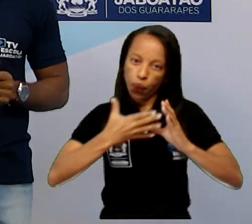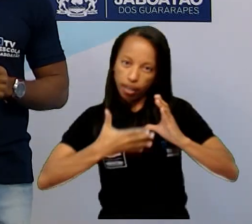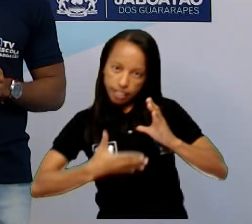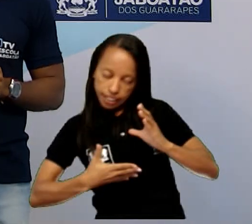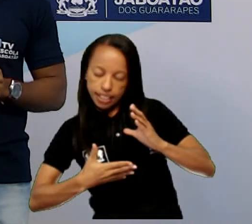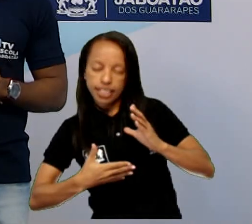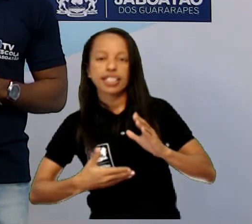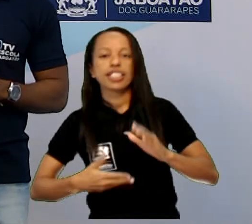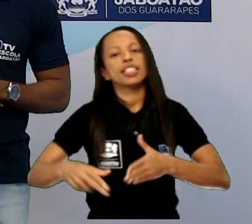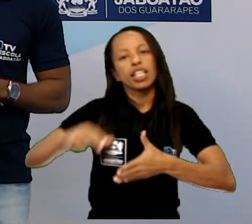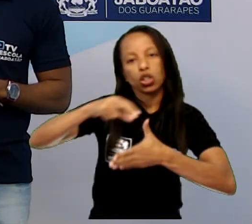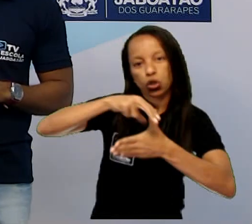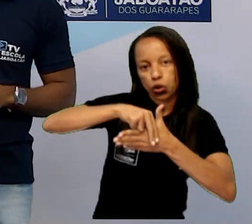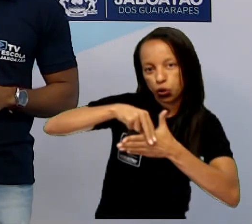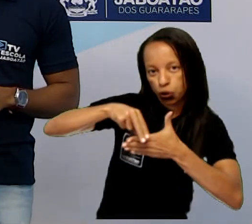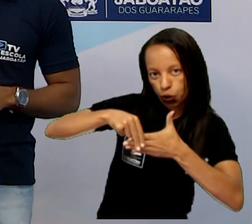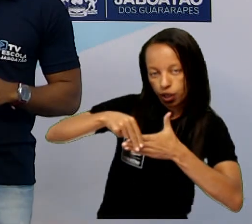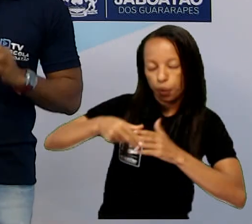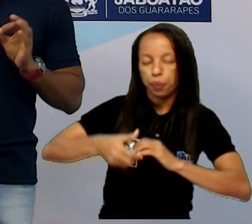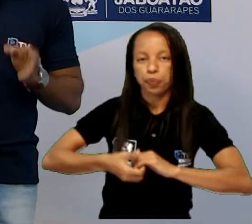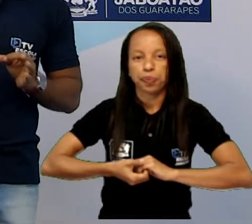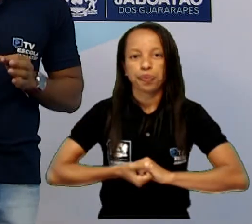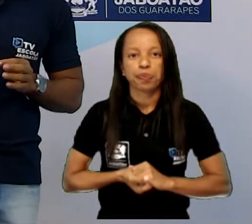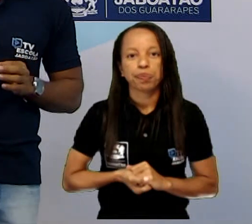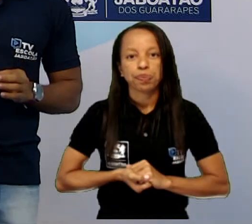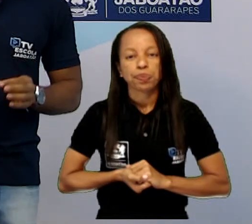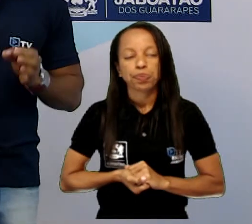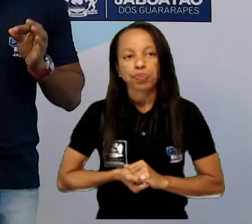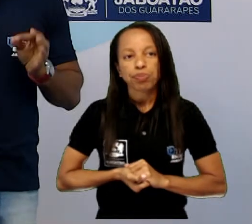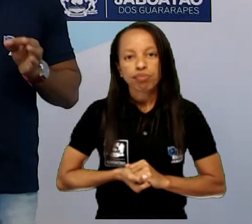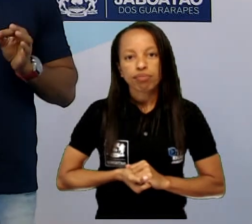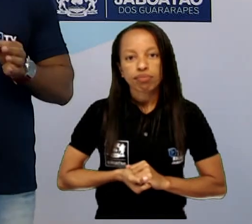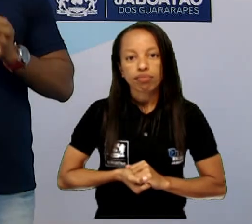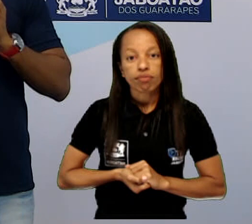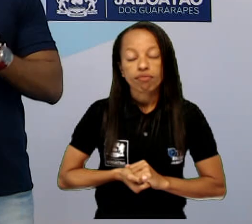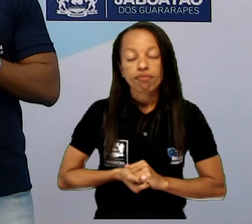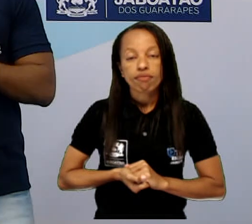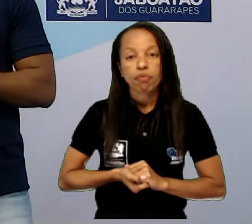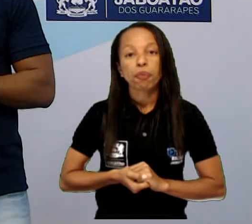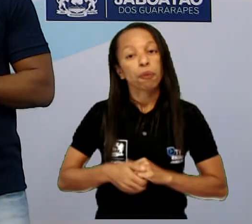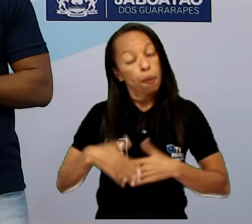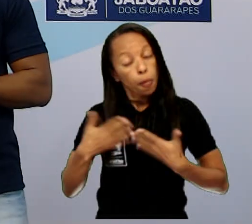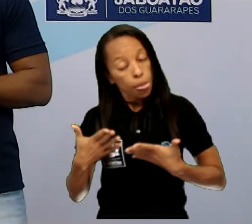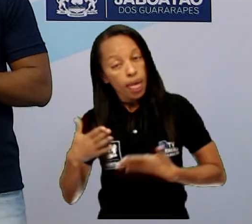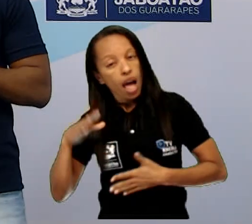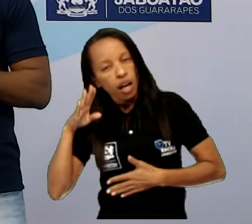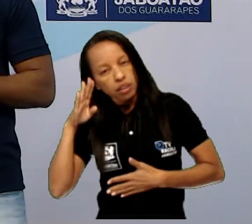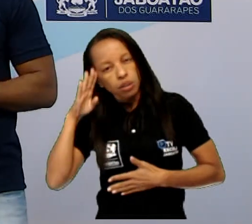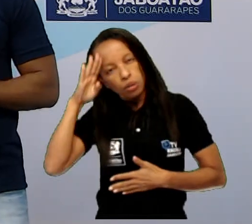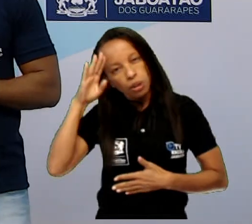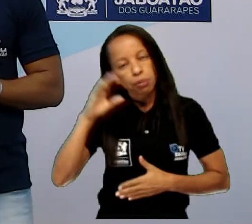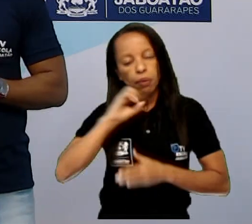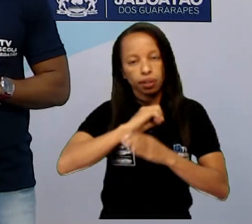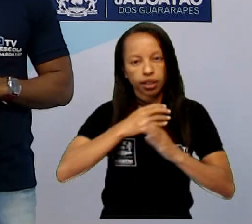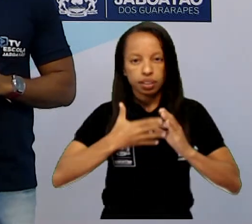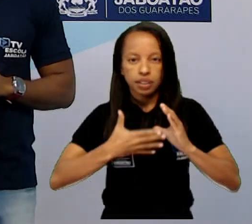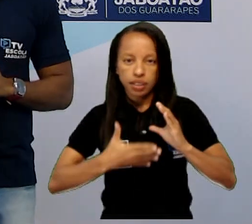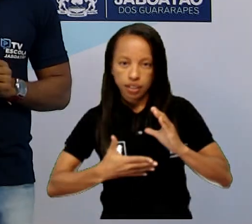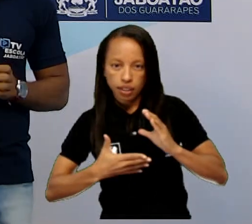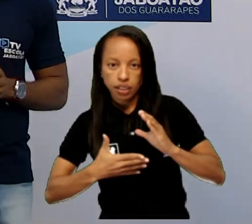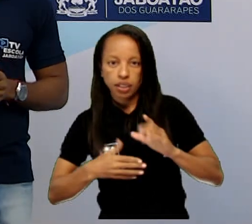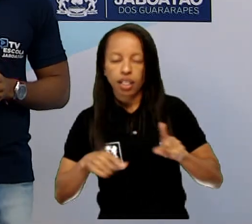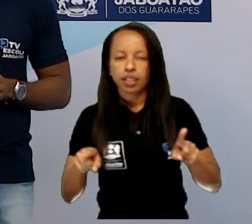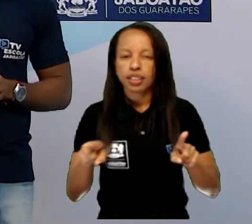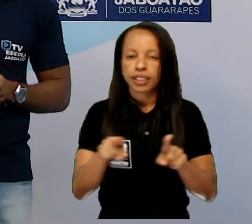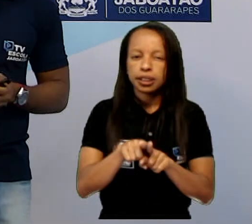vai ver também na aula de hoje. Bom, além dessas principais características da literatura de cordel, eu quero